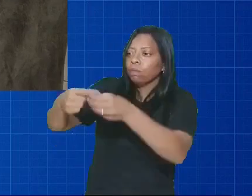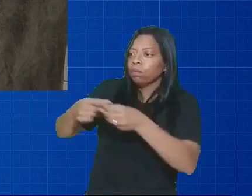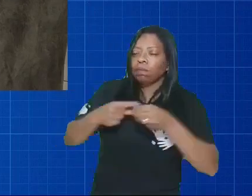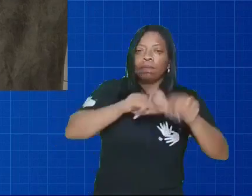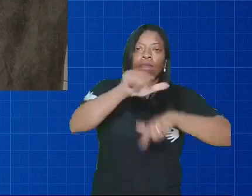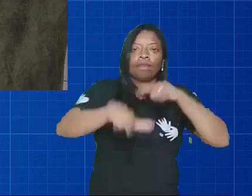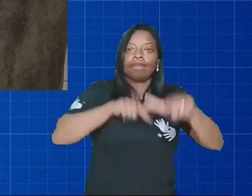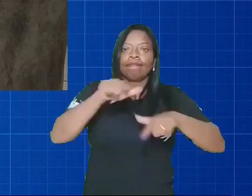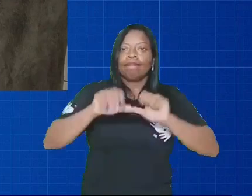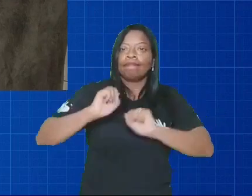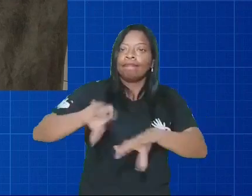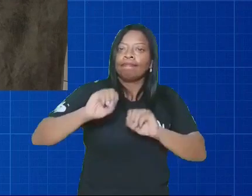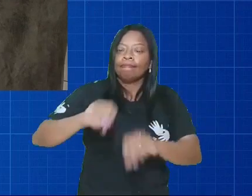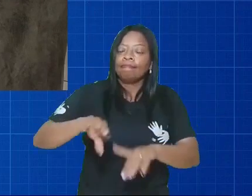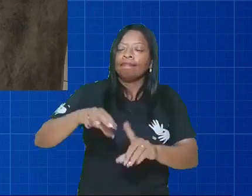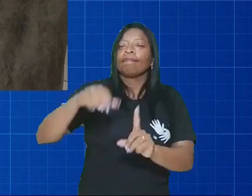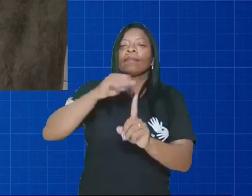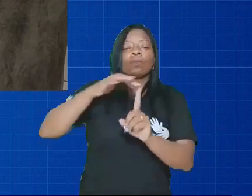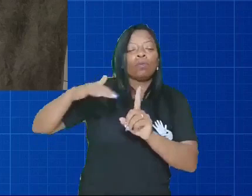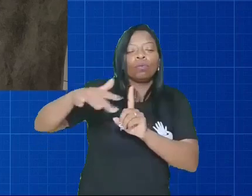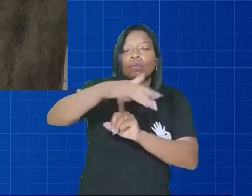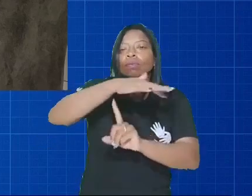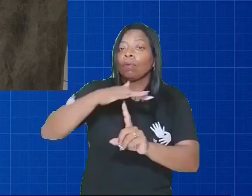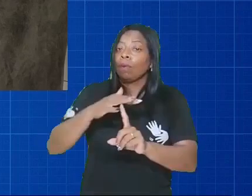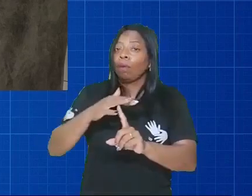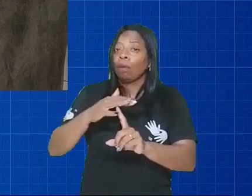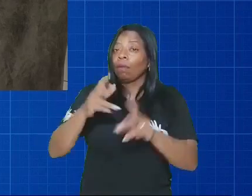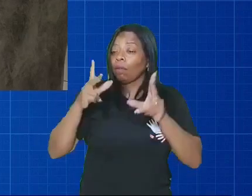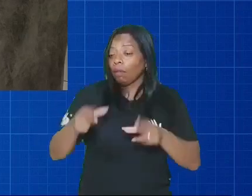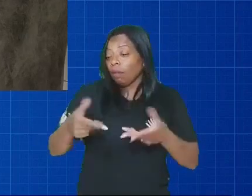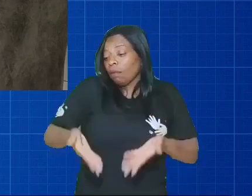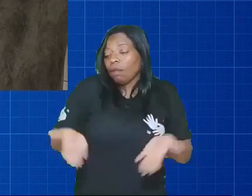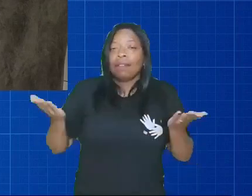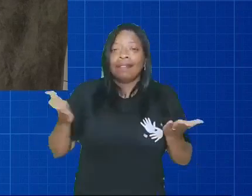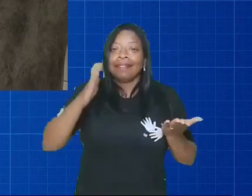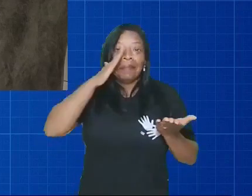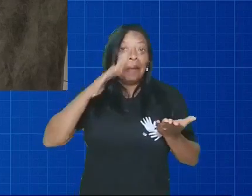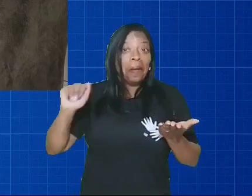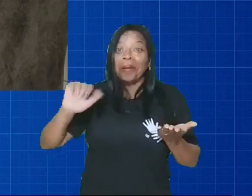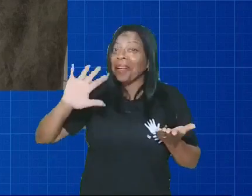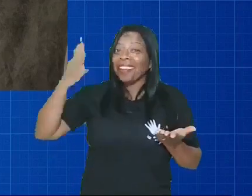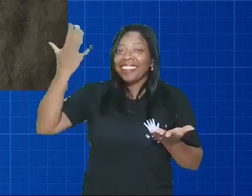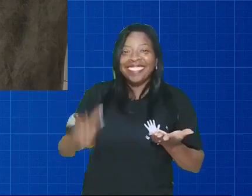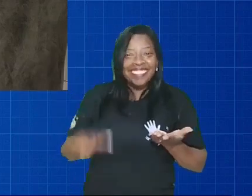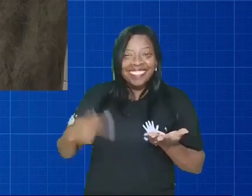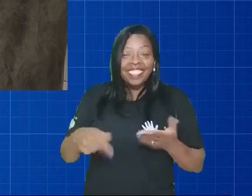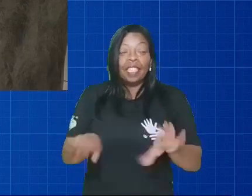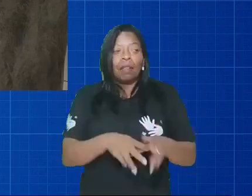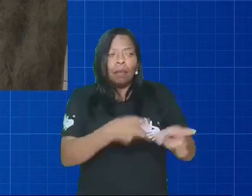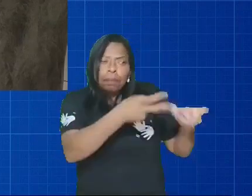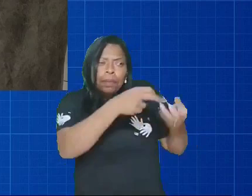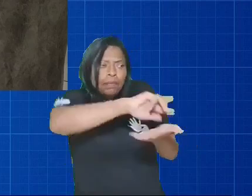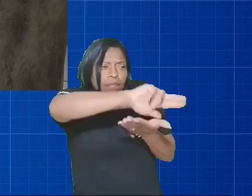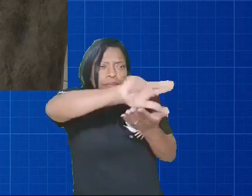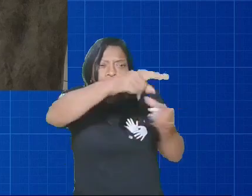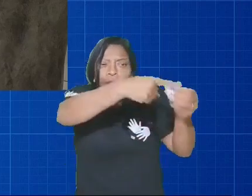de diferente nos municípios, aliando a necessidade do município de Araucária, né? Então, a gente vê o que acontece aqui, com as experiências de fora, a gente